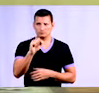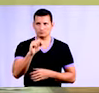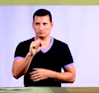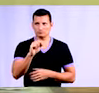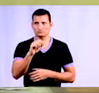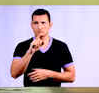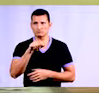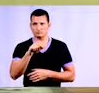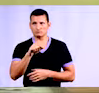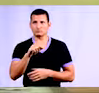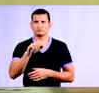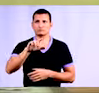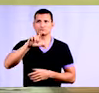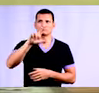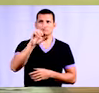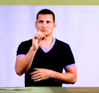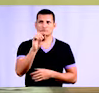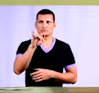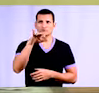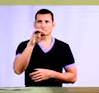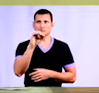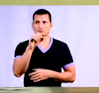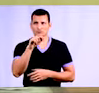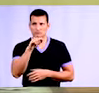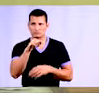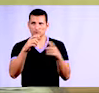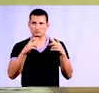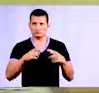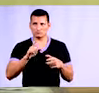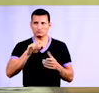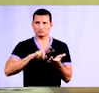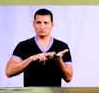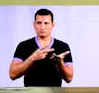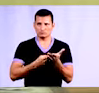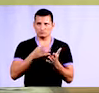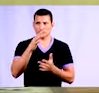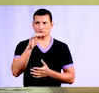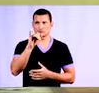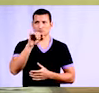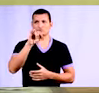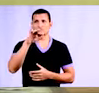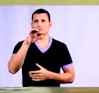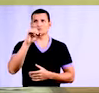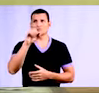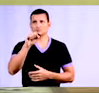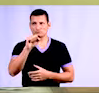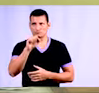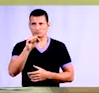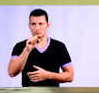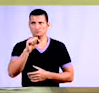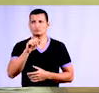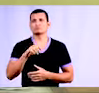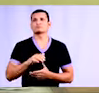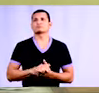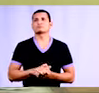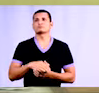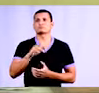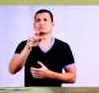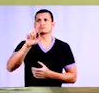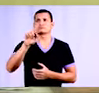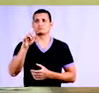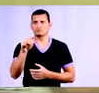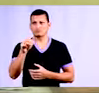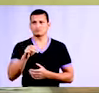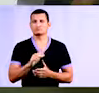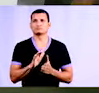são endereços lógicos. Esses endereços lógicos são traduzidos para endereço físico pela Unidade de Gerenciamento de Memória, UGM. Isso. Parabéns.